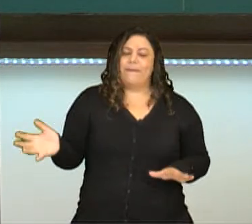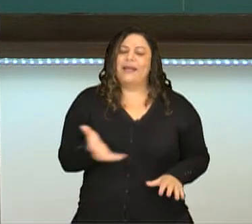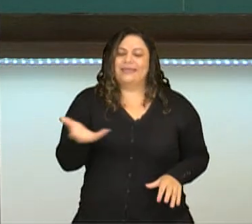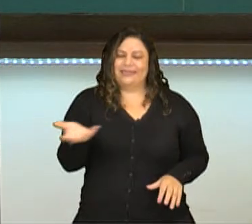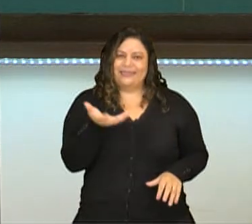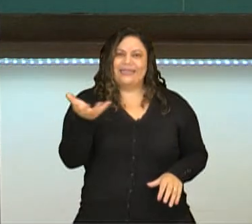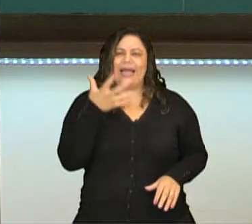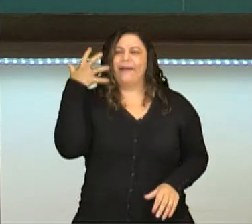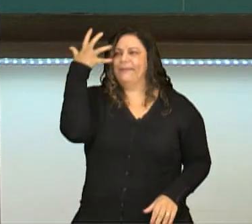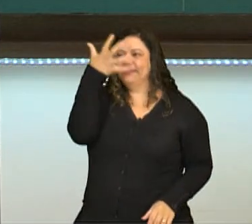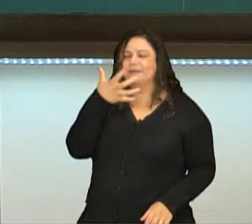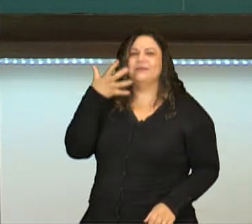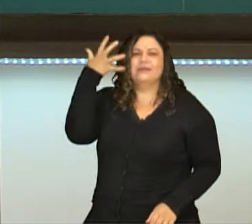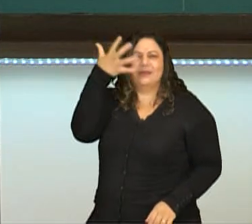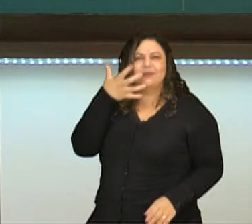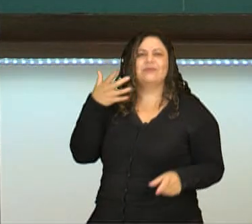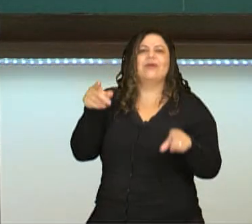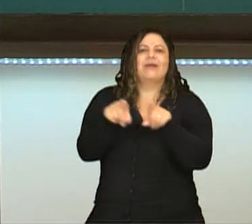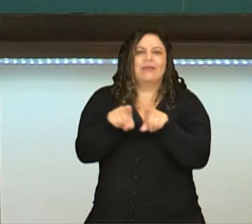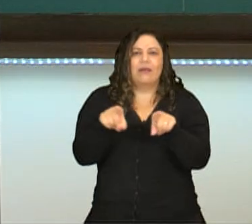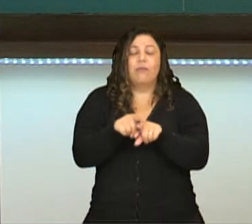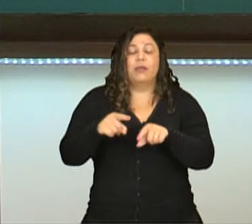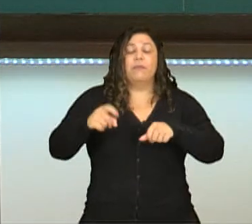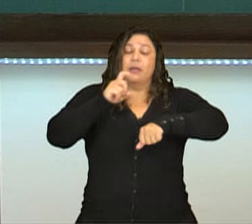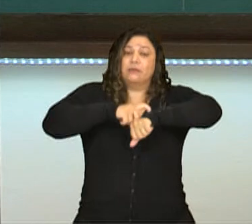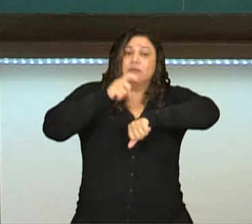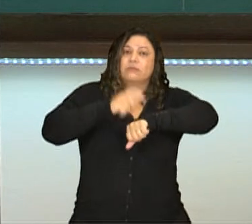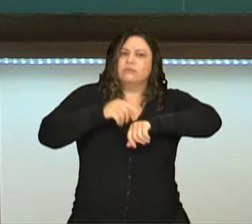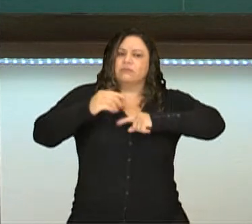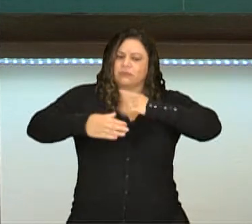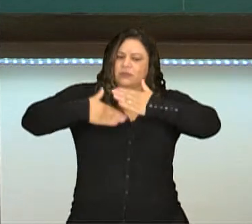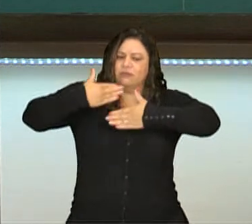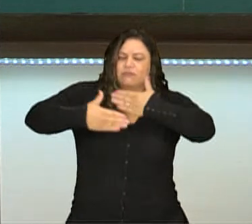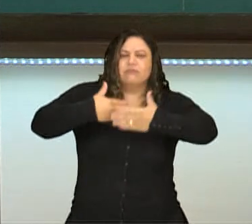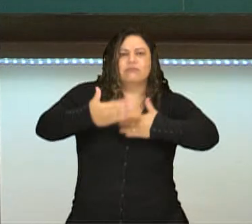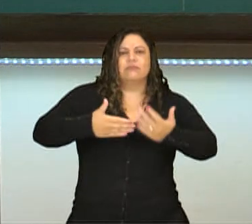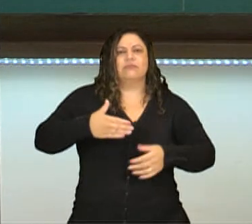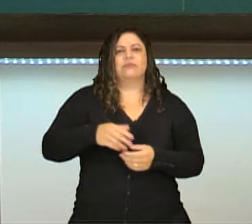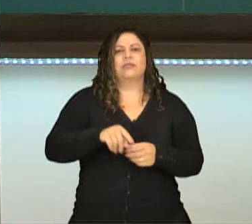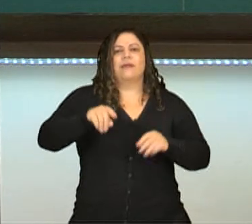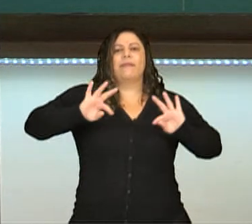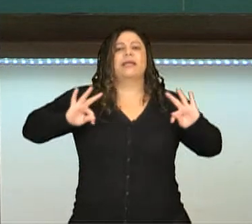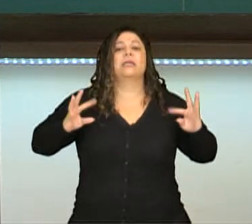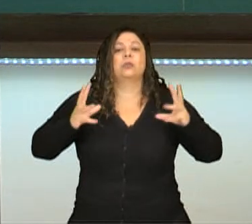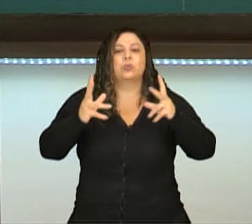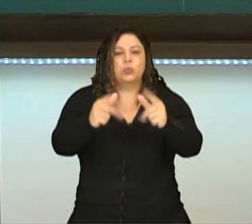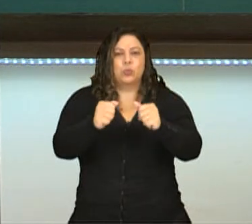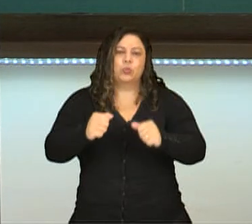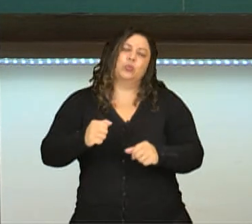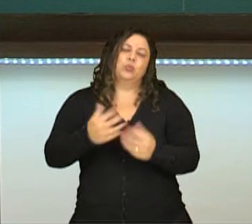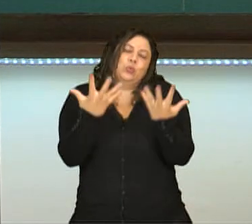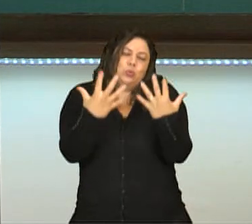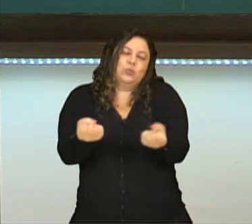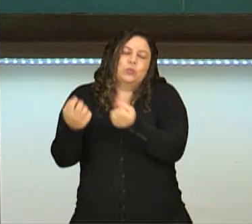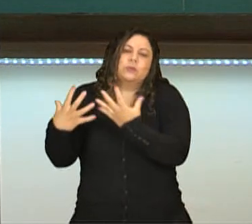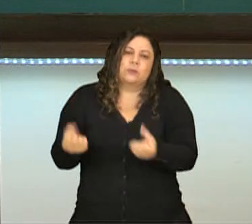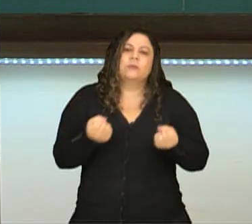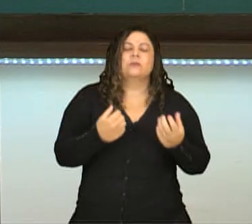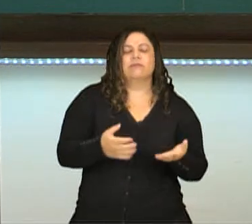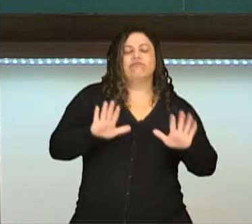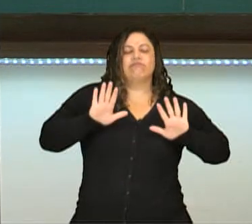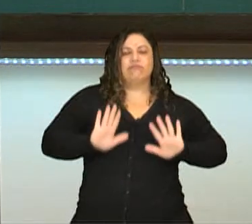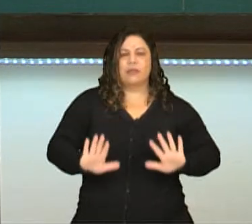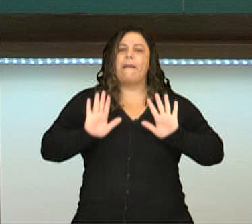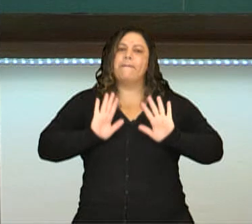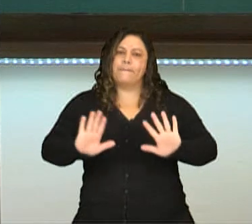mais sensual, mas a partir de determinado momento, para agradar outras camadas da sociedade, ela teve esse ritmo mais lento e